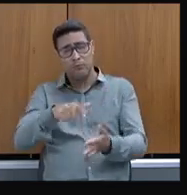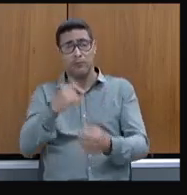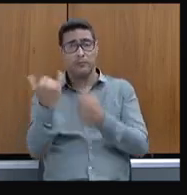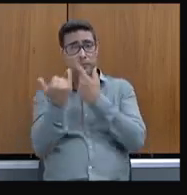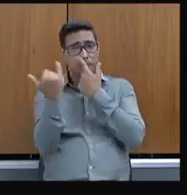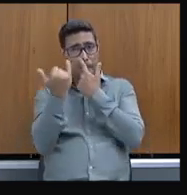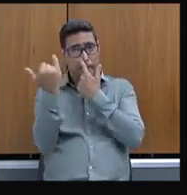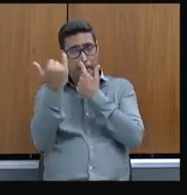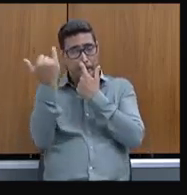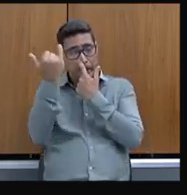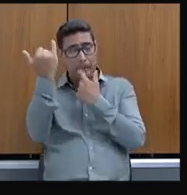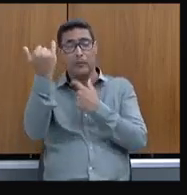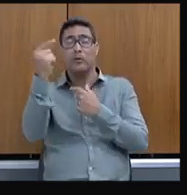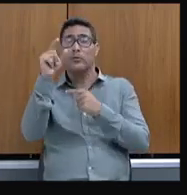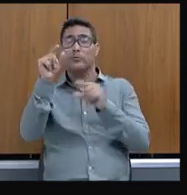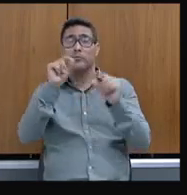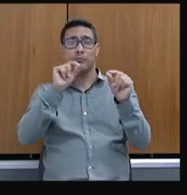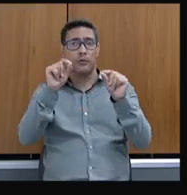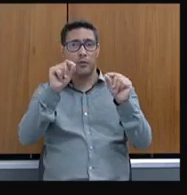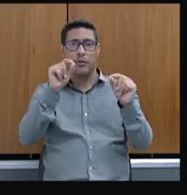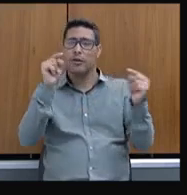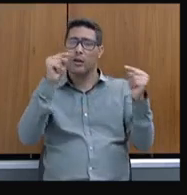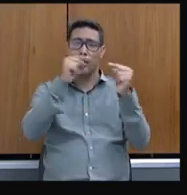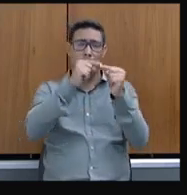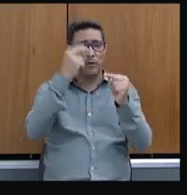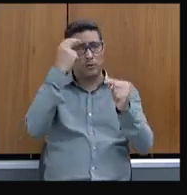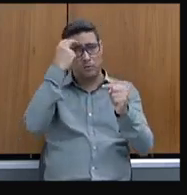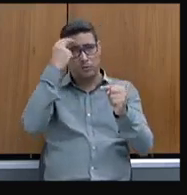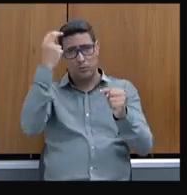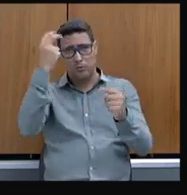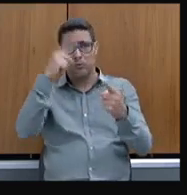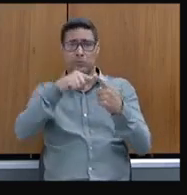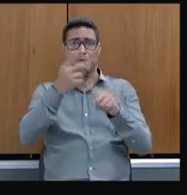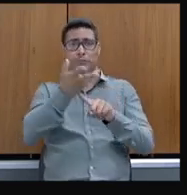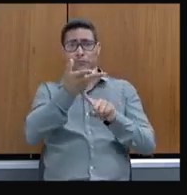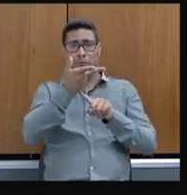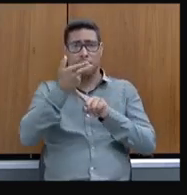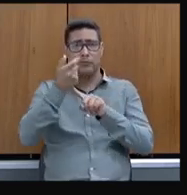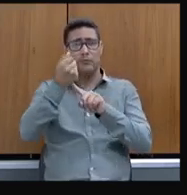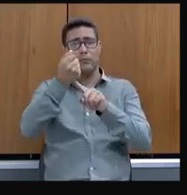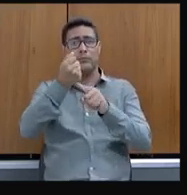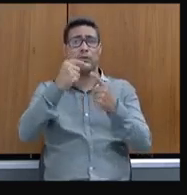dentro de Minas Gerais o turismo paga astronomia arte culturas